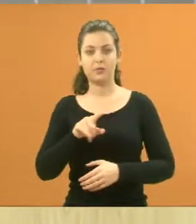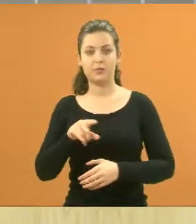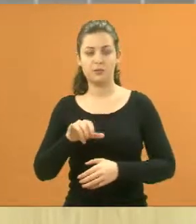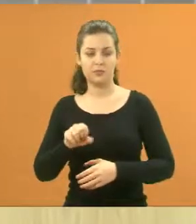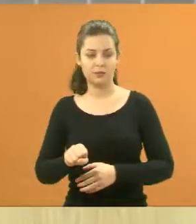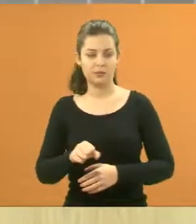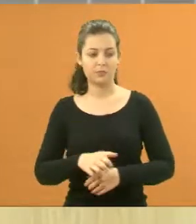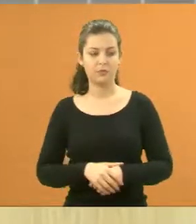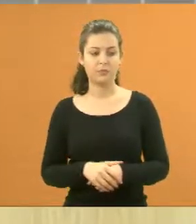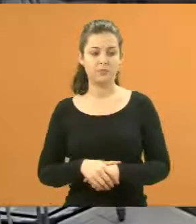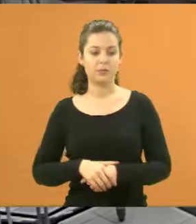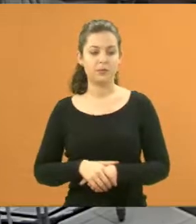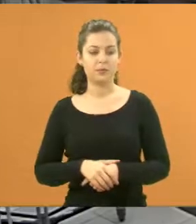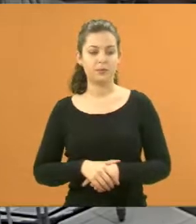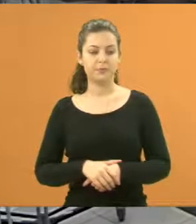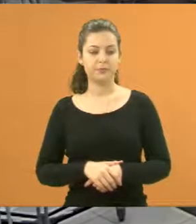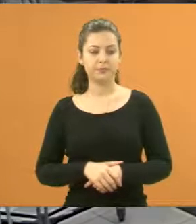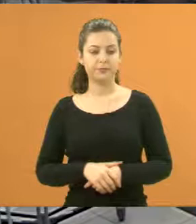José de Santana.